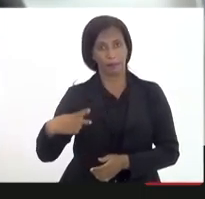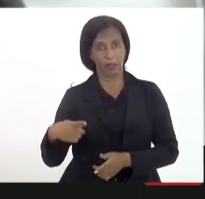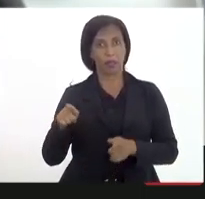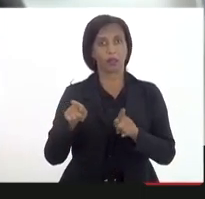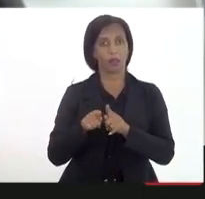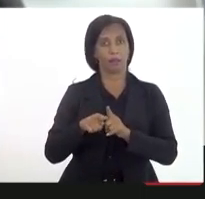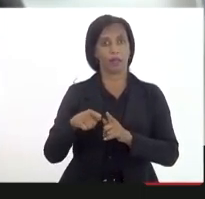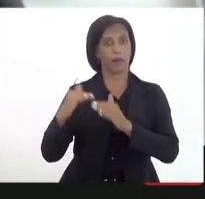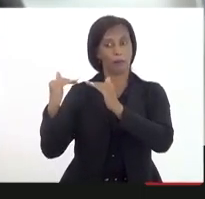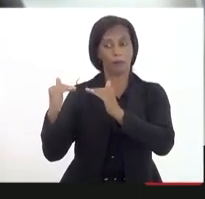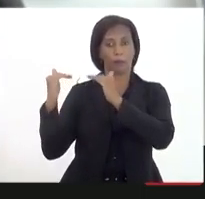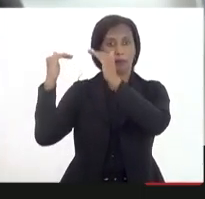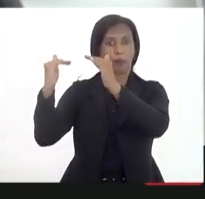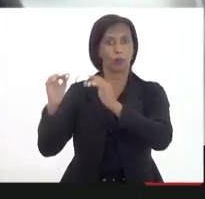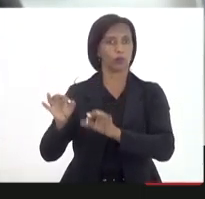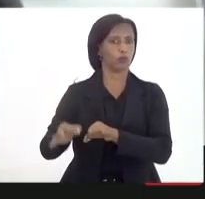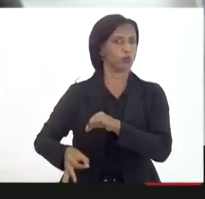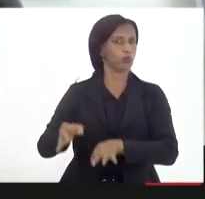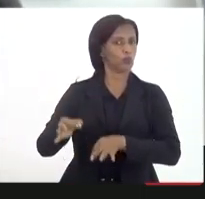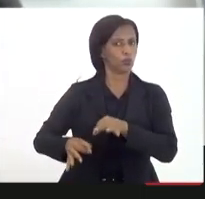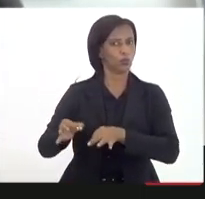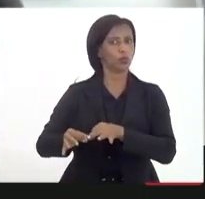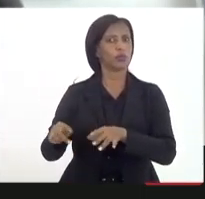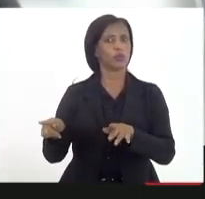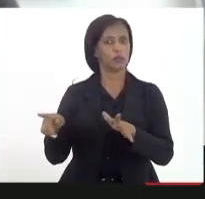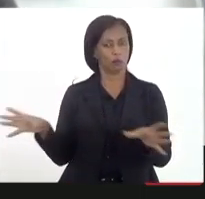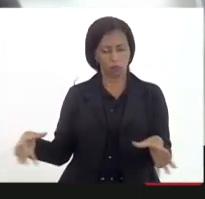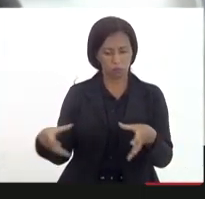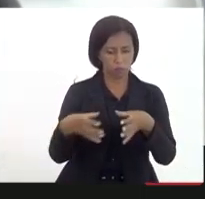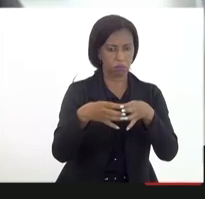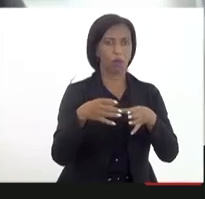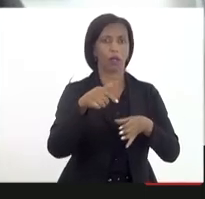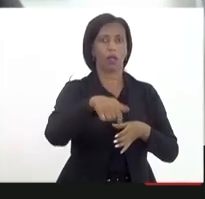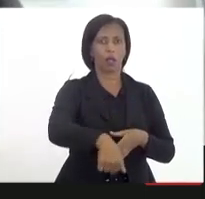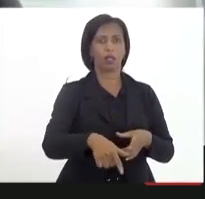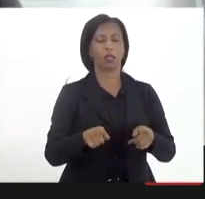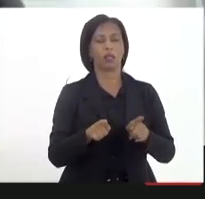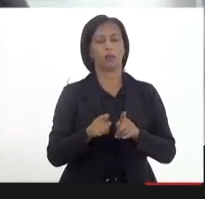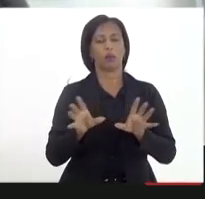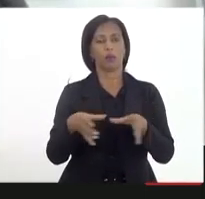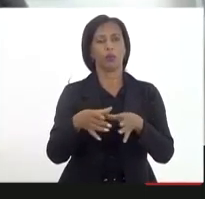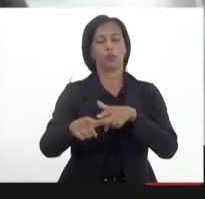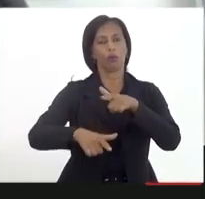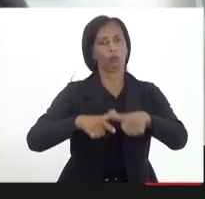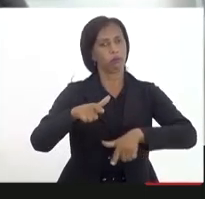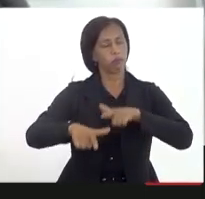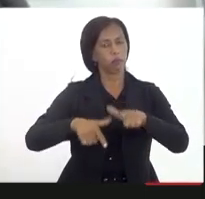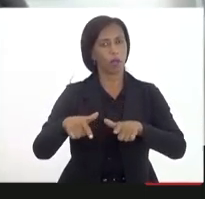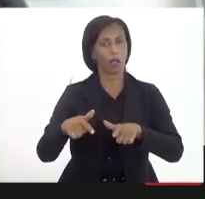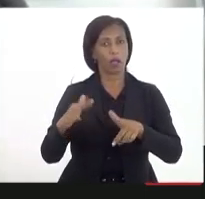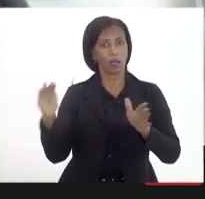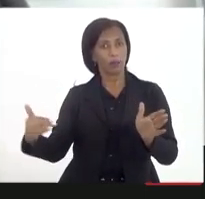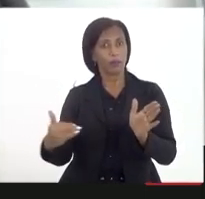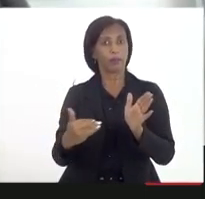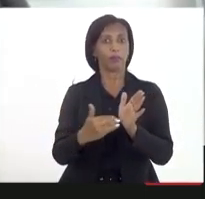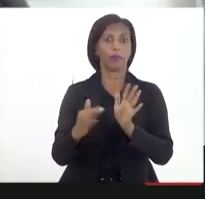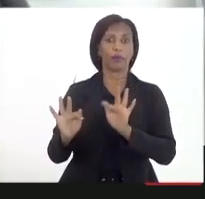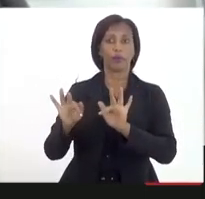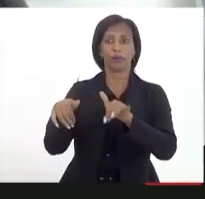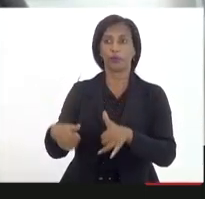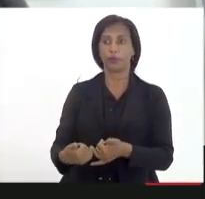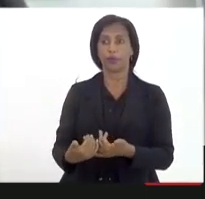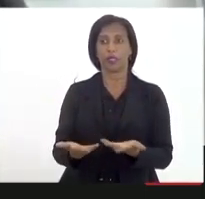promotor de justiça Dr Décio Luiz Alonso Gomes para fazer parte com por aqui o nosso grupo de trabalho Os piá